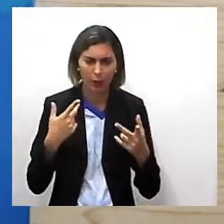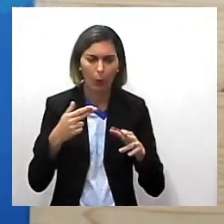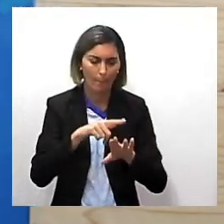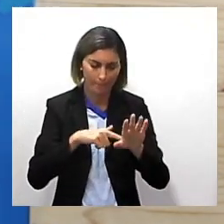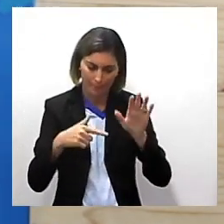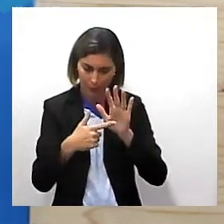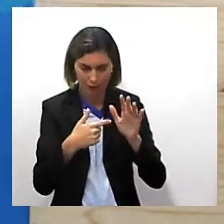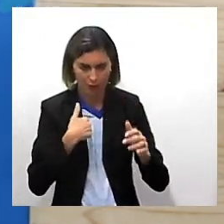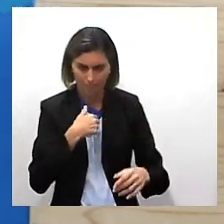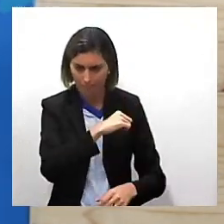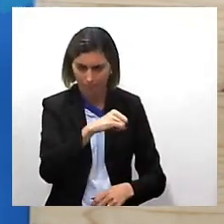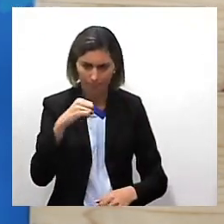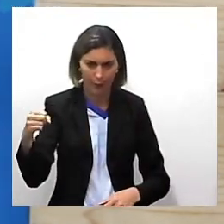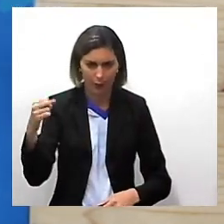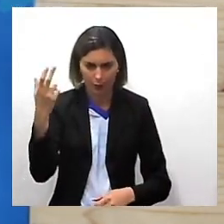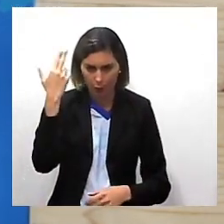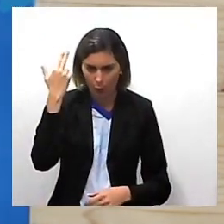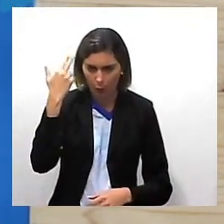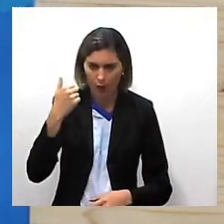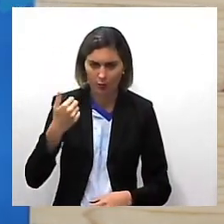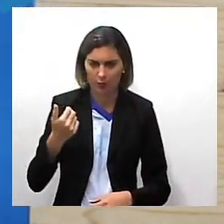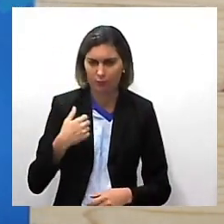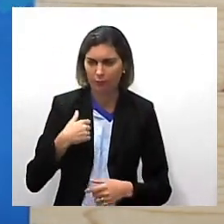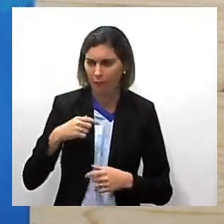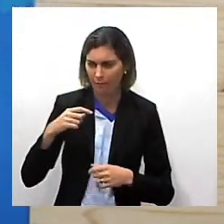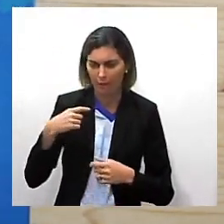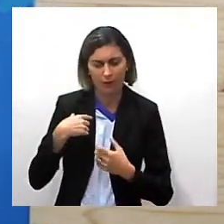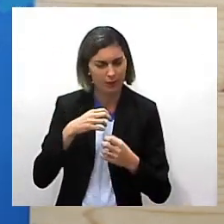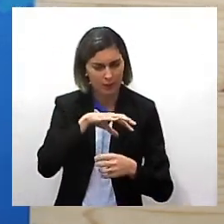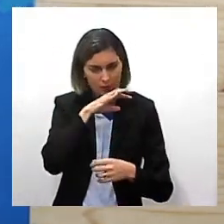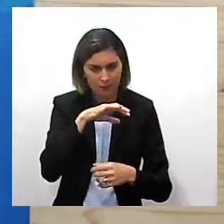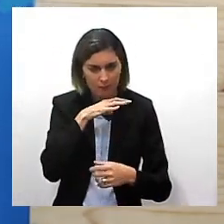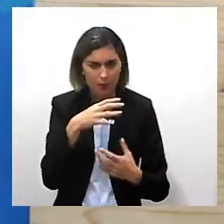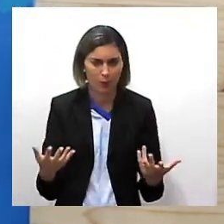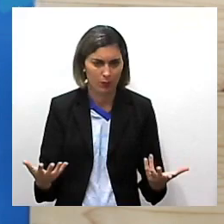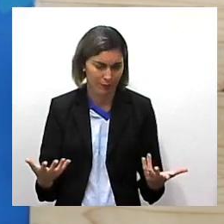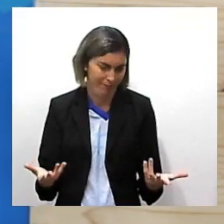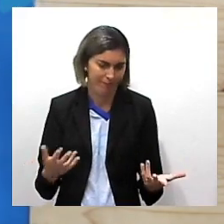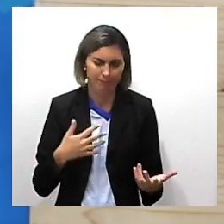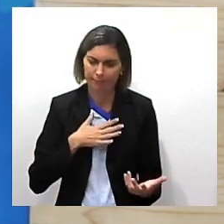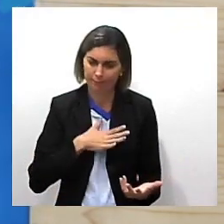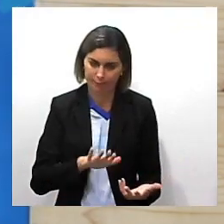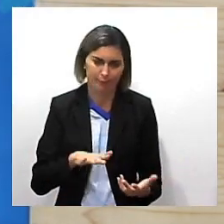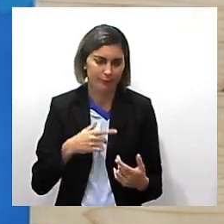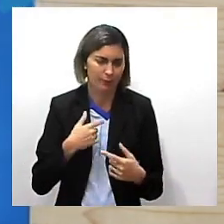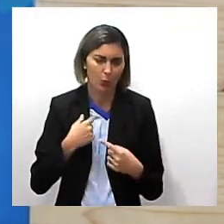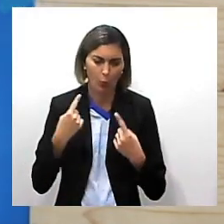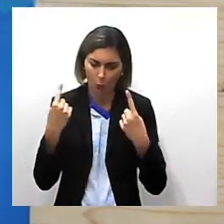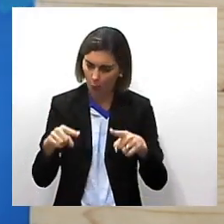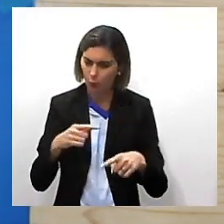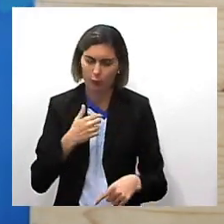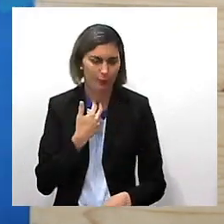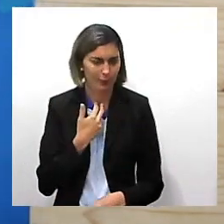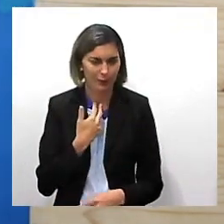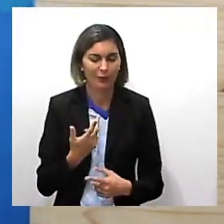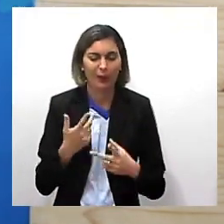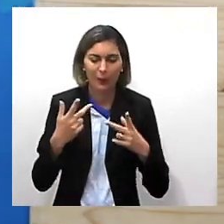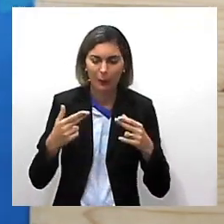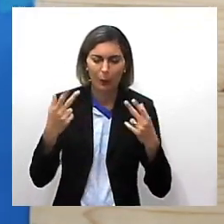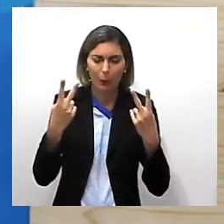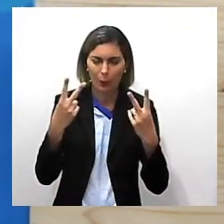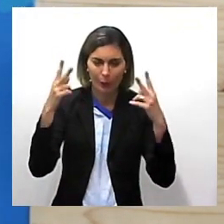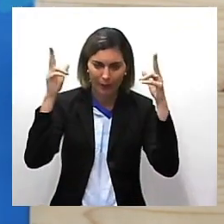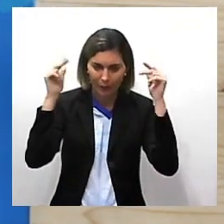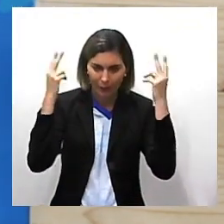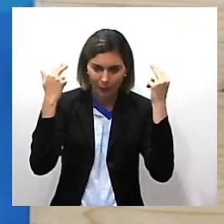não gosta de nada que venha agredir aqui os animais, não é verdade? A gente vai fazer aqui dois coelhos sendo abraçados por